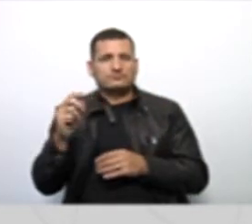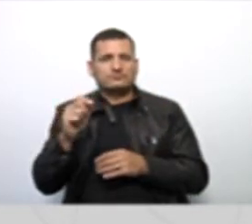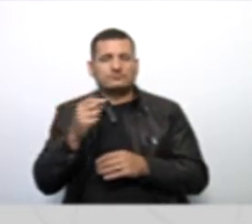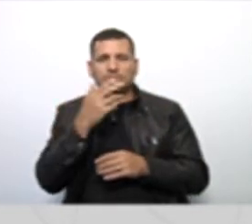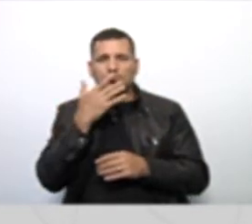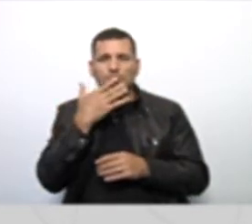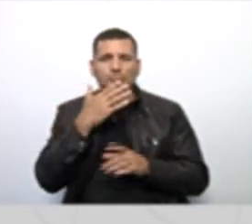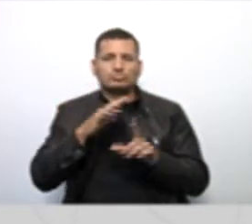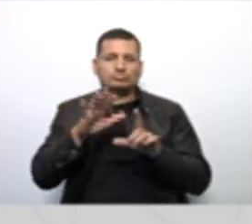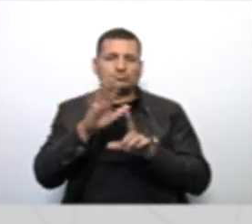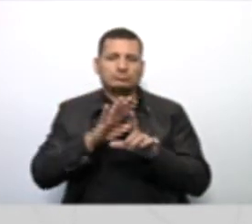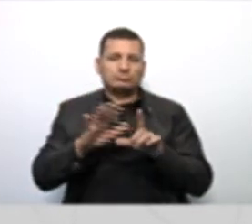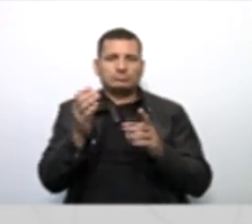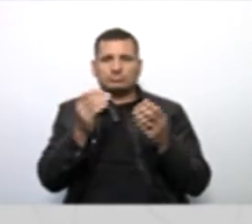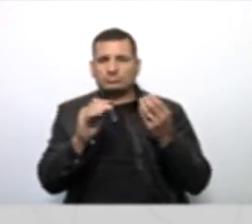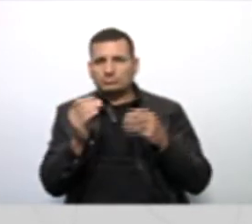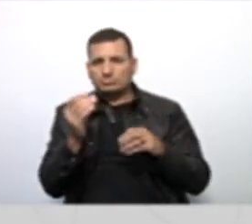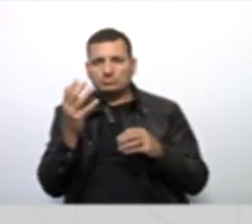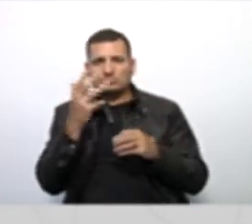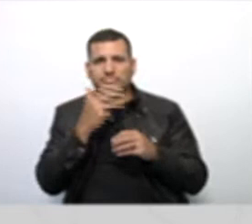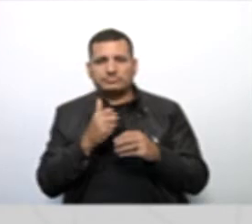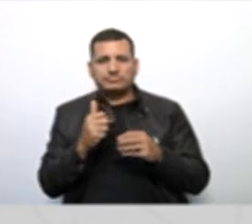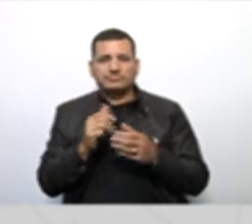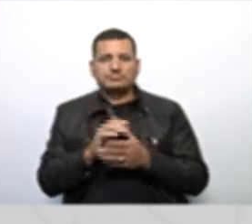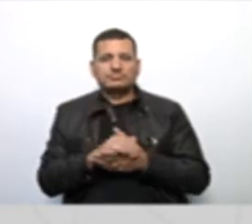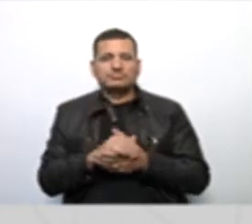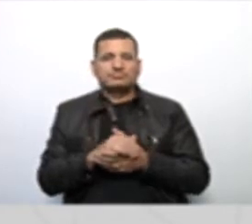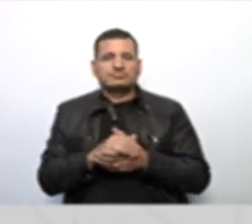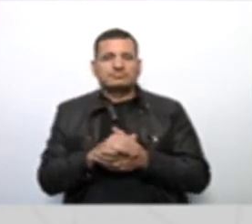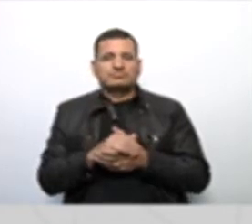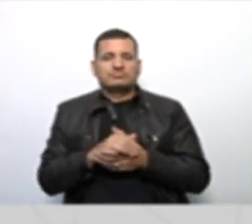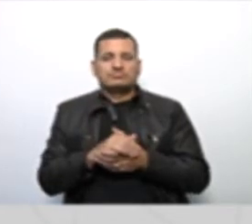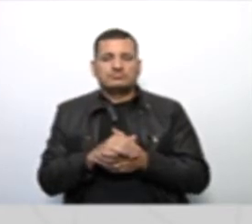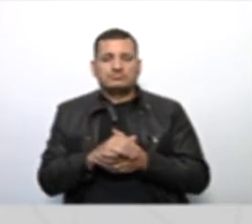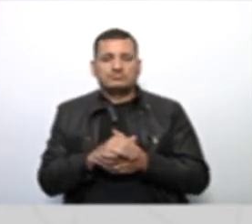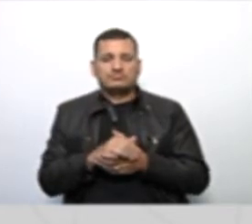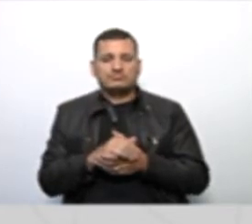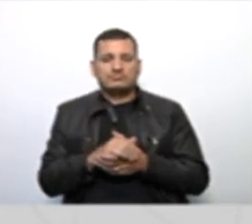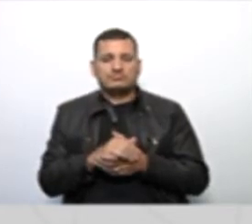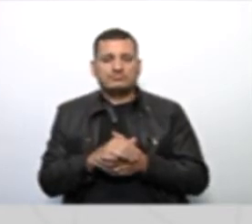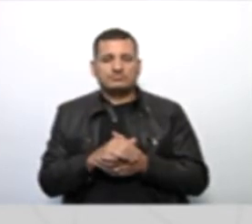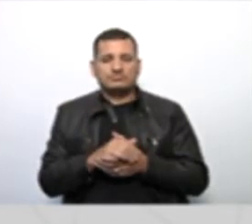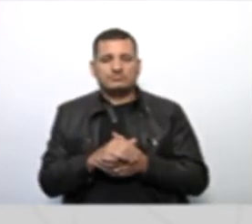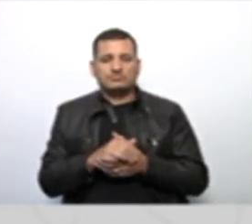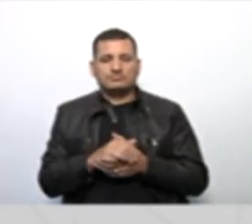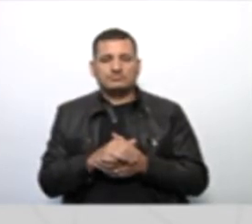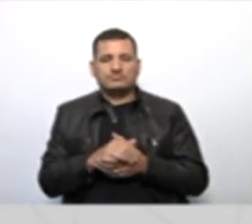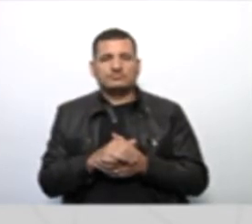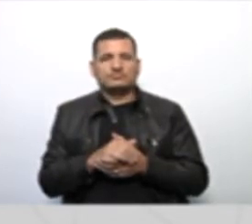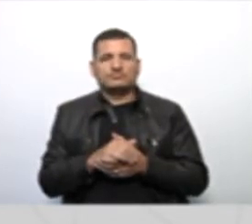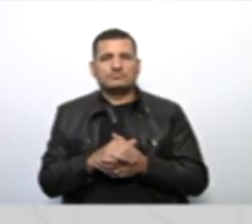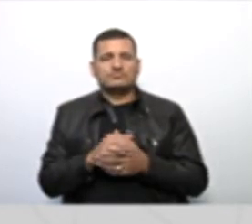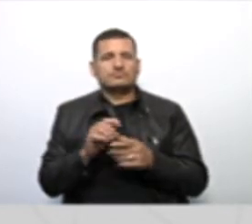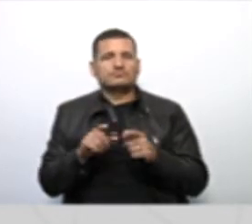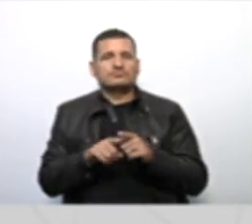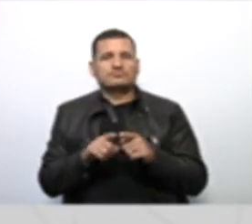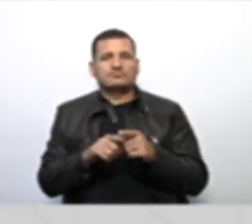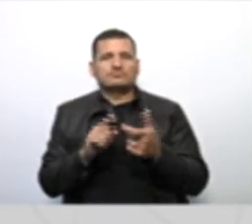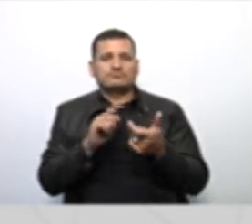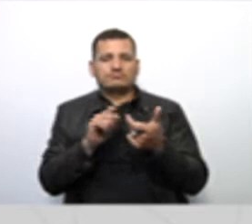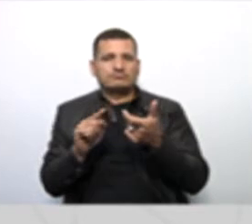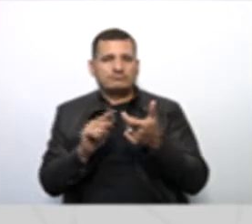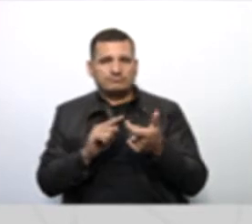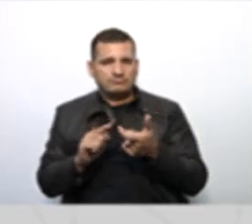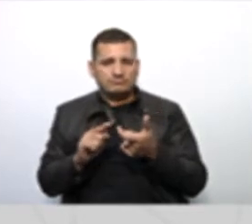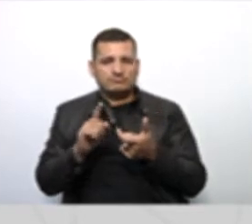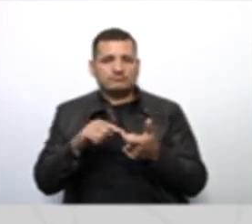aquele efeito bonito no seu site, tudinho, e aqueles efeitos bacanas que são ao toque, quando você toca acontece um efeito,